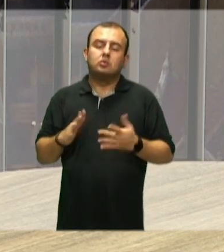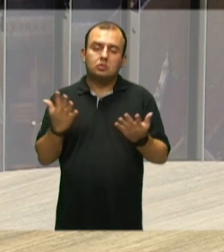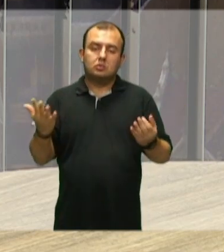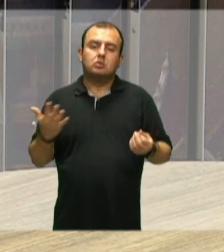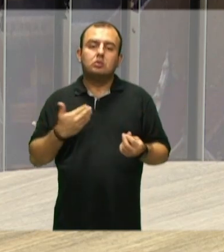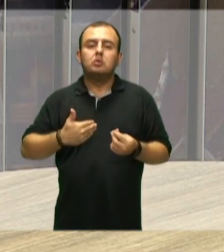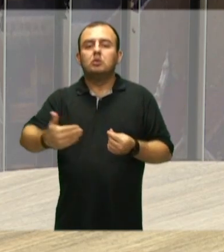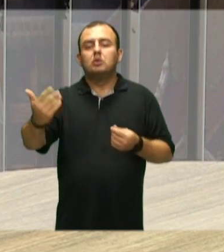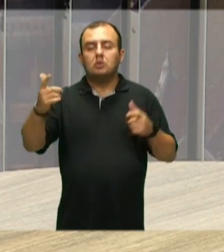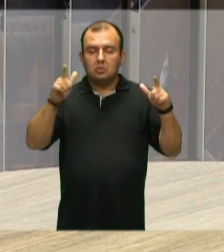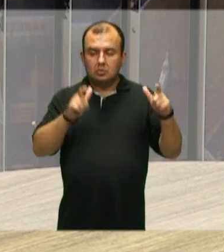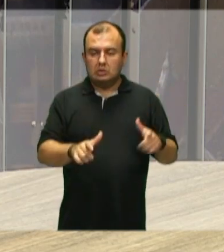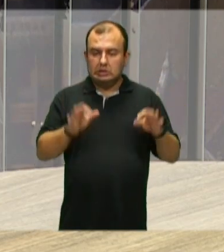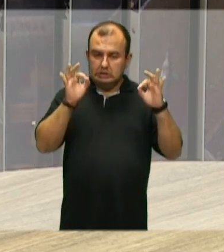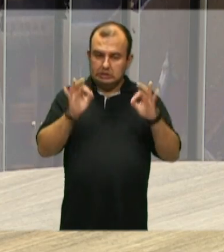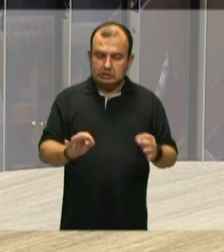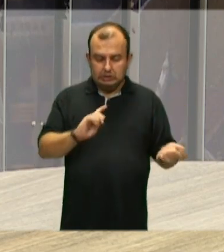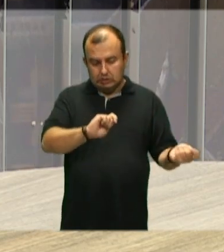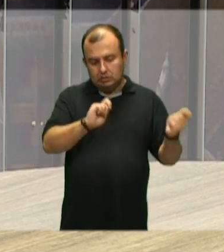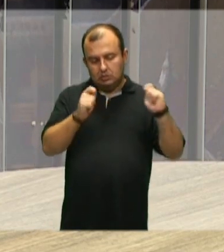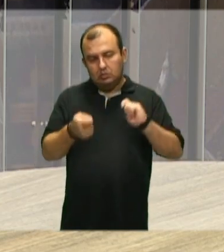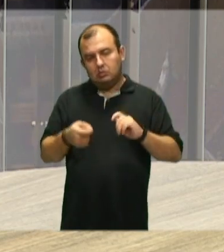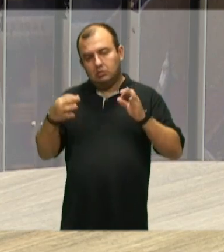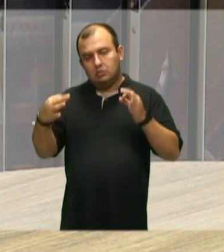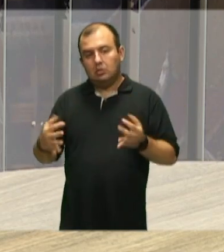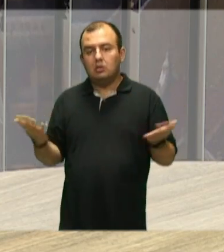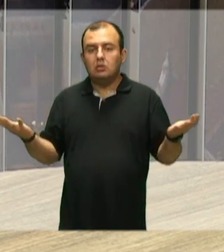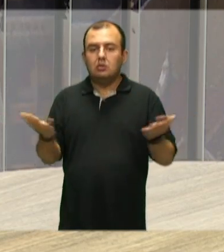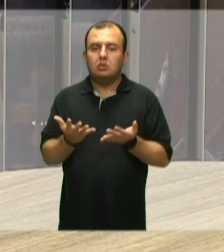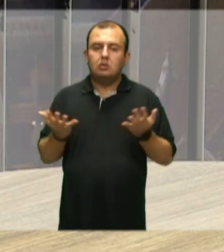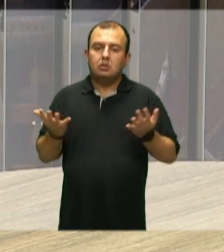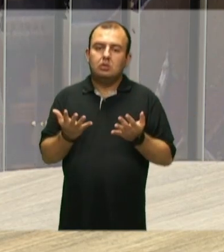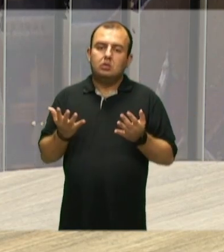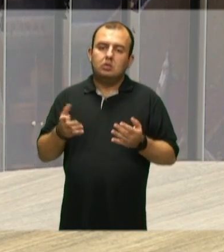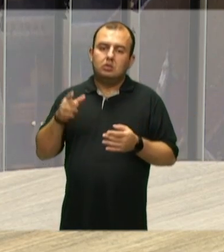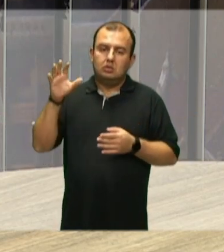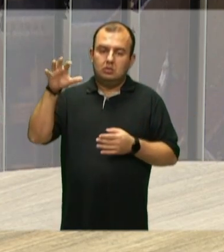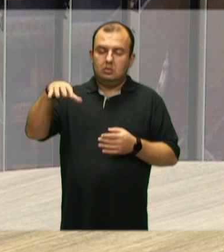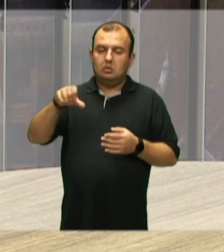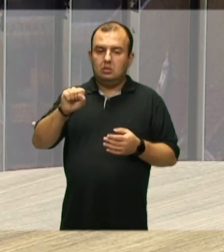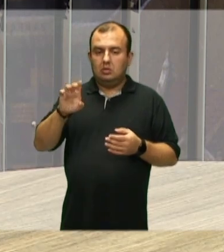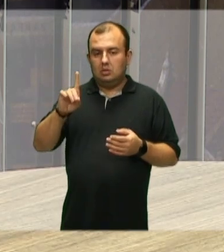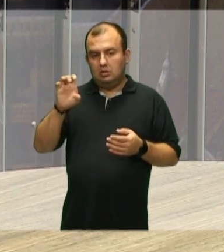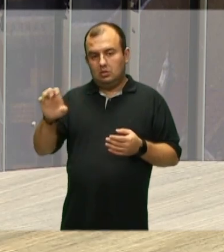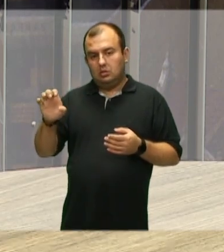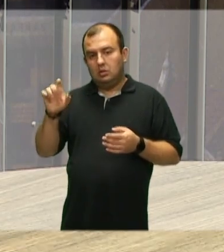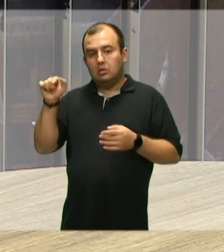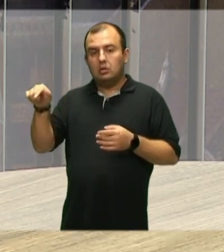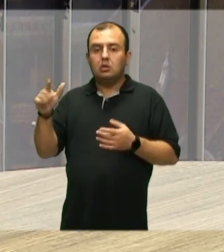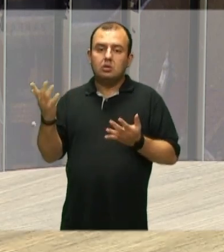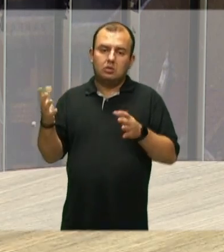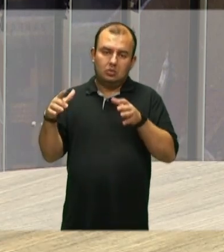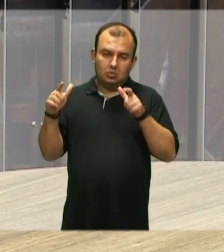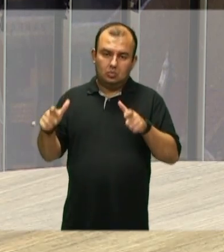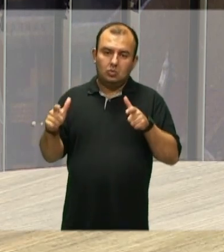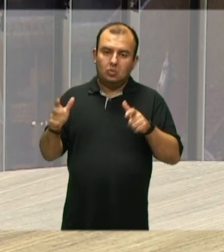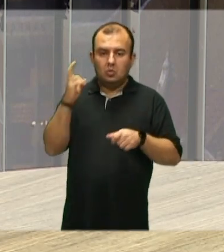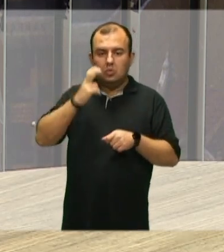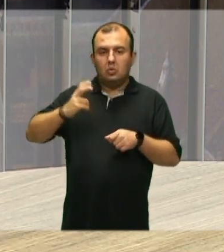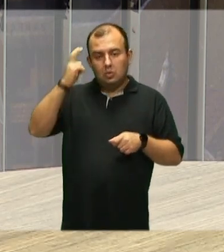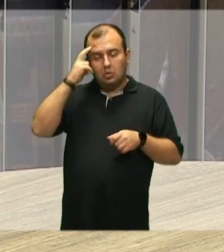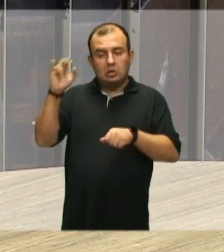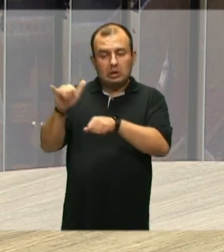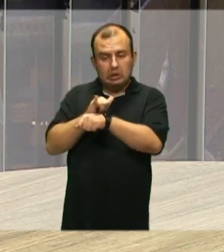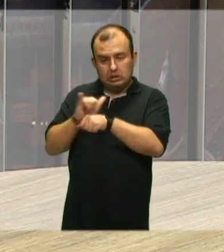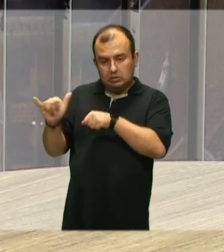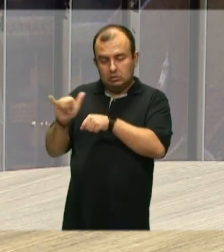ela vai ao lugar adequado, né? Nesse caso, nós estamos fazendo na nossa sede, que é a Itajaí Criativa Residência Artística. É um espaço cultural alternativo,